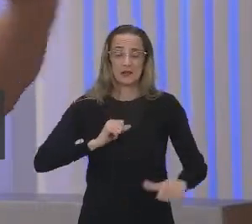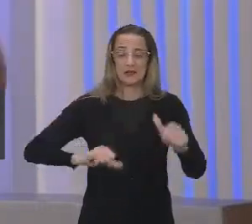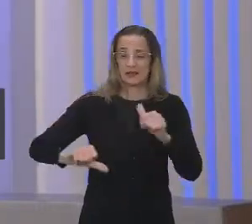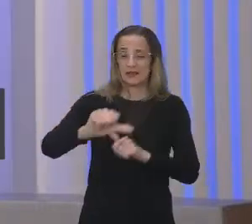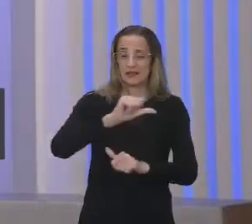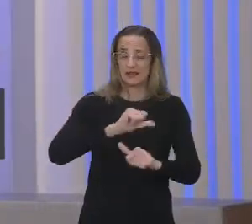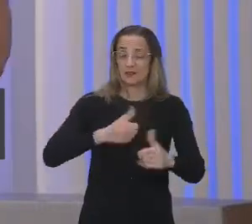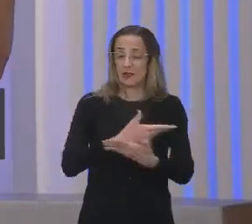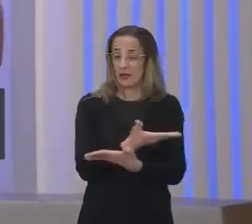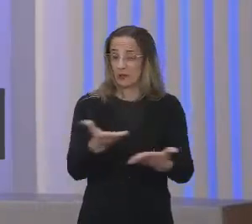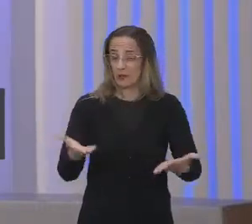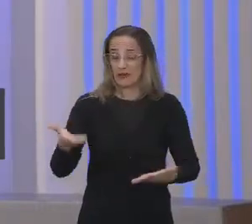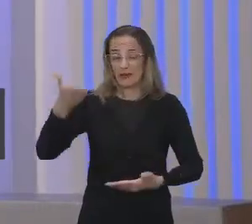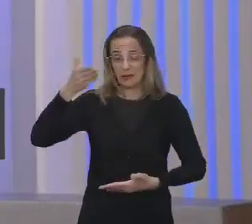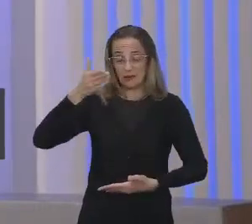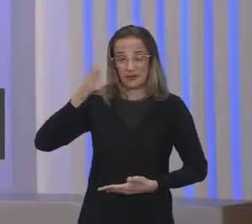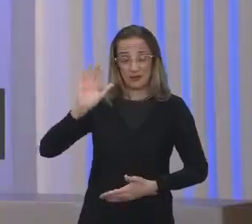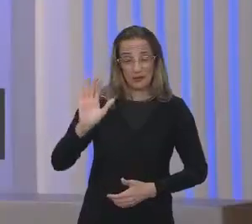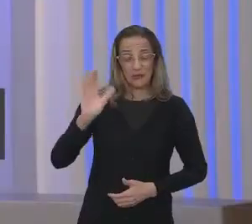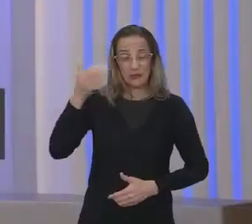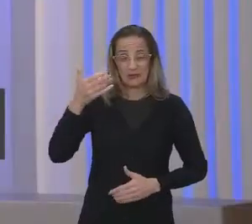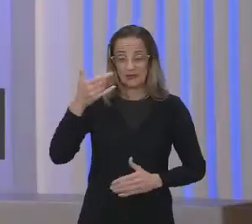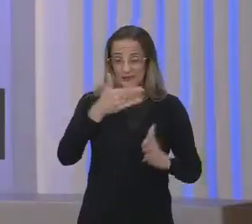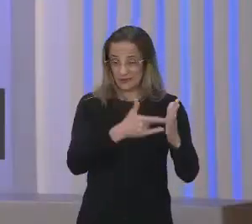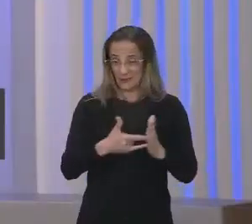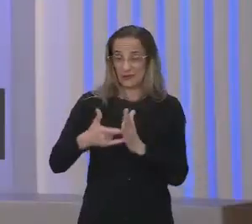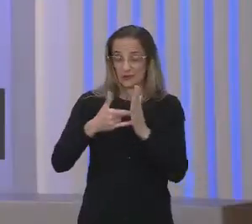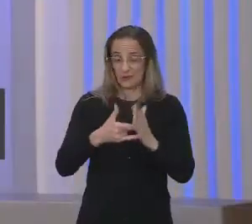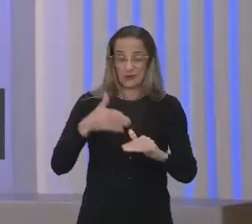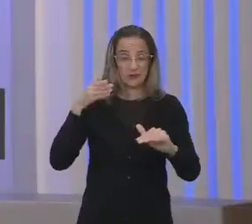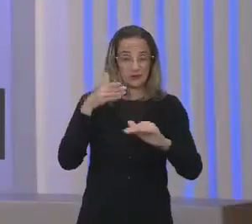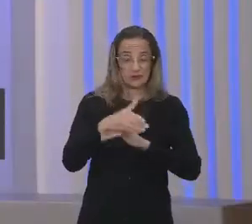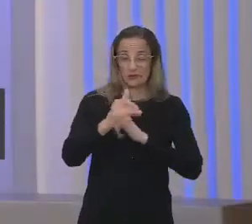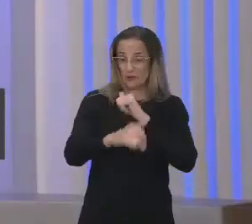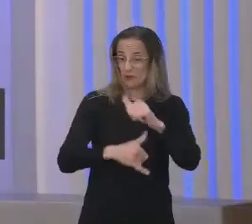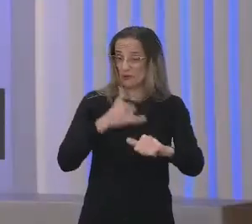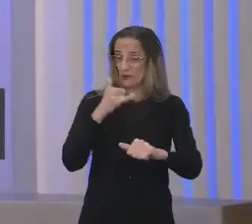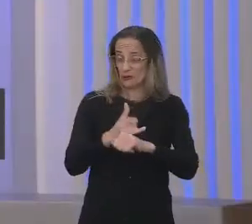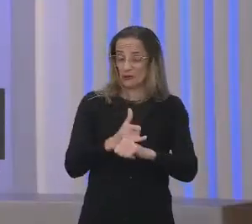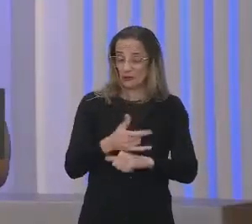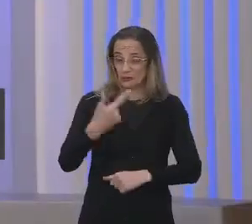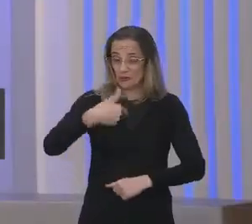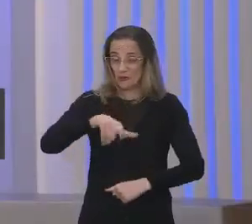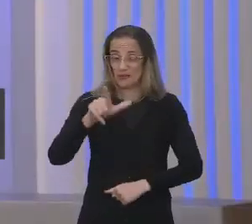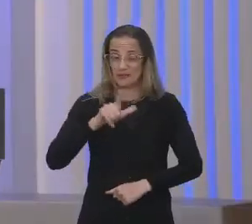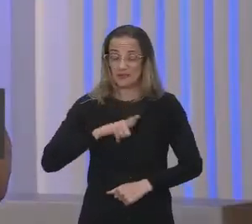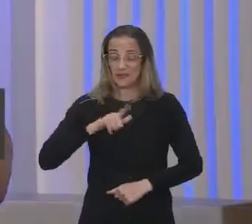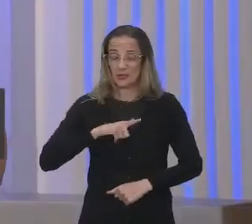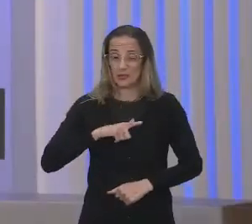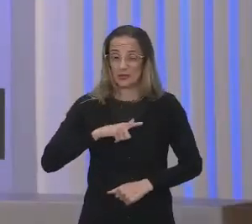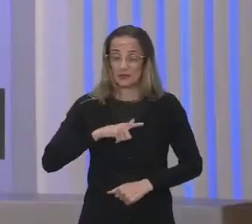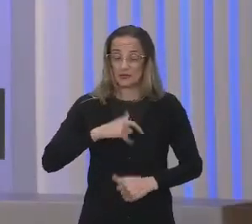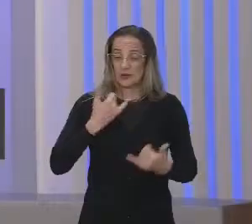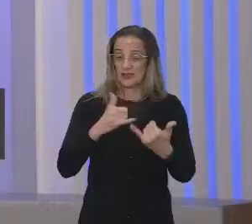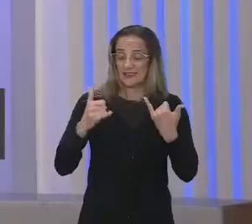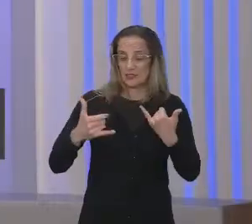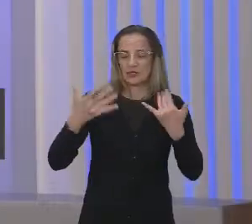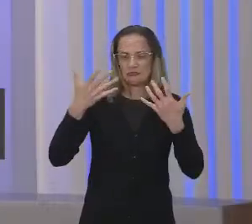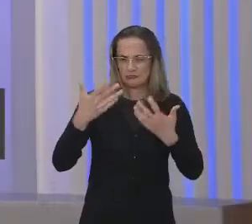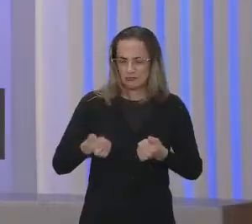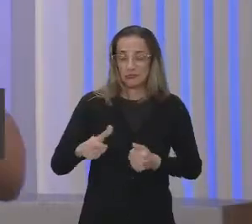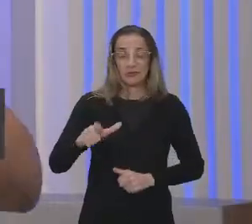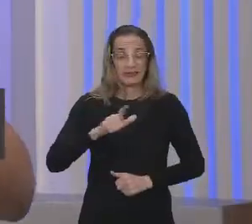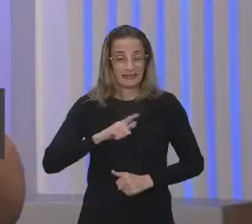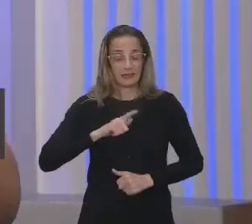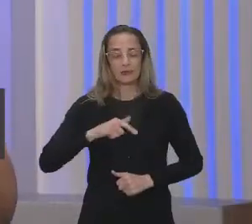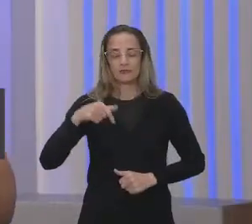tá acontecendo ao vivo e chegando lá, a gente tá consumindo energia, tá aqui porque tem